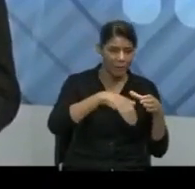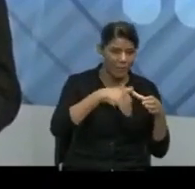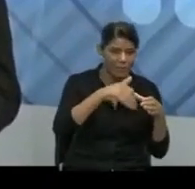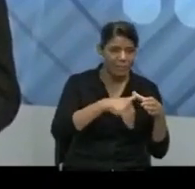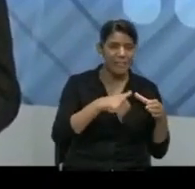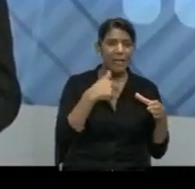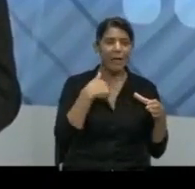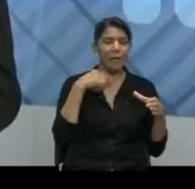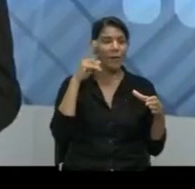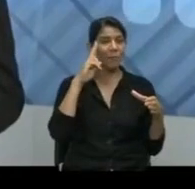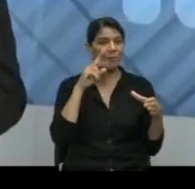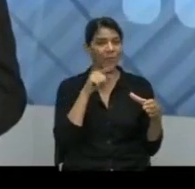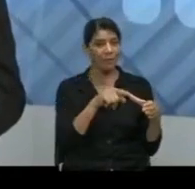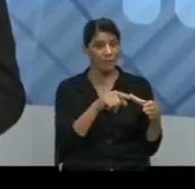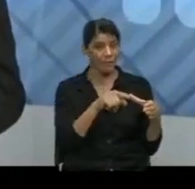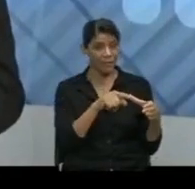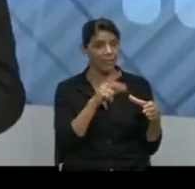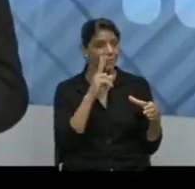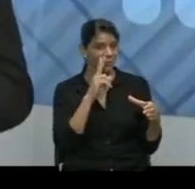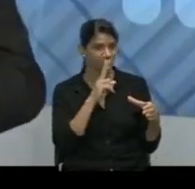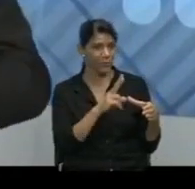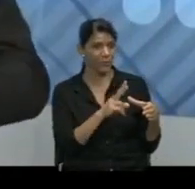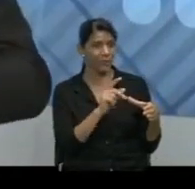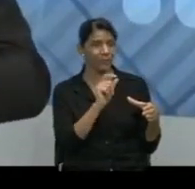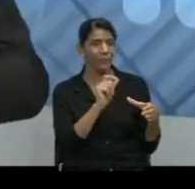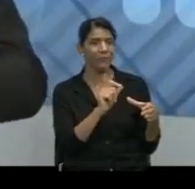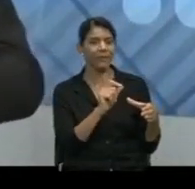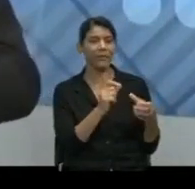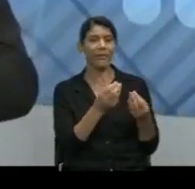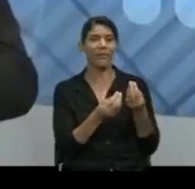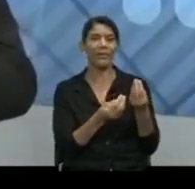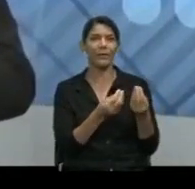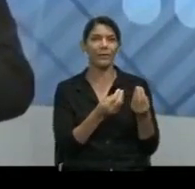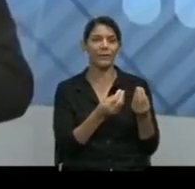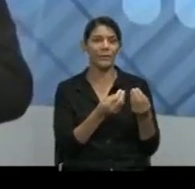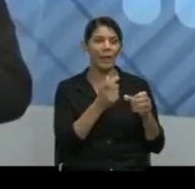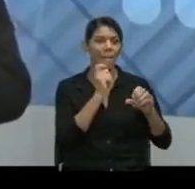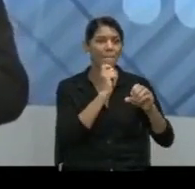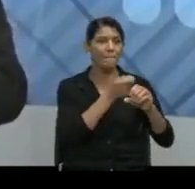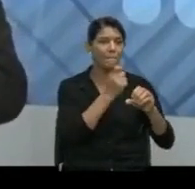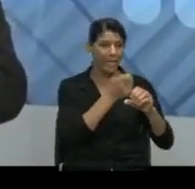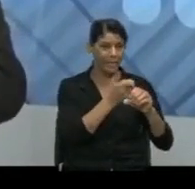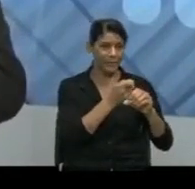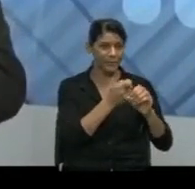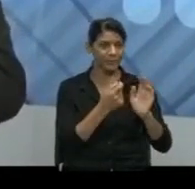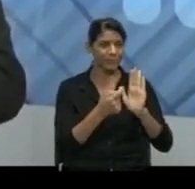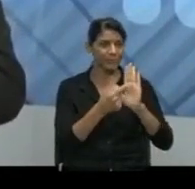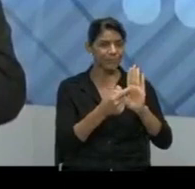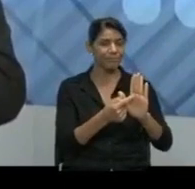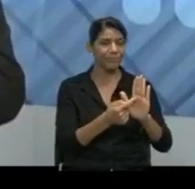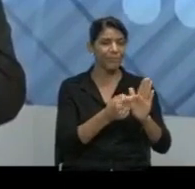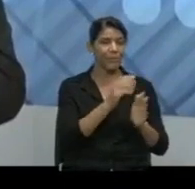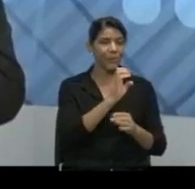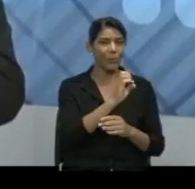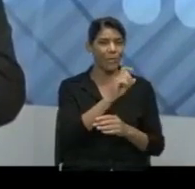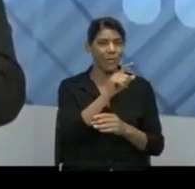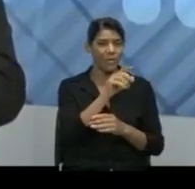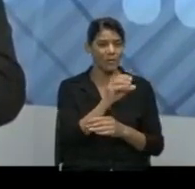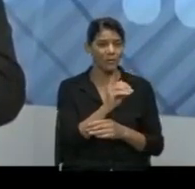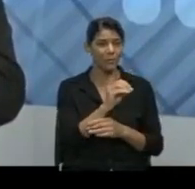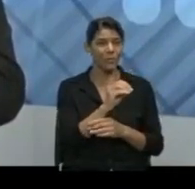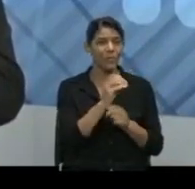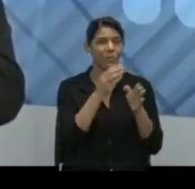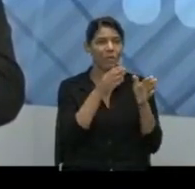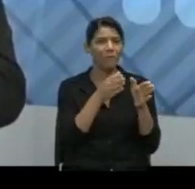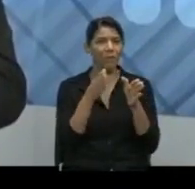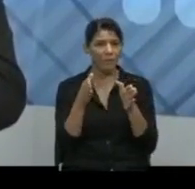ok? Lembrando também, a gente viu sobre os pregos na tabeira indicando o eixo e as